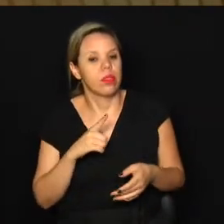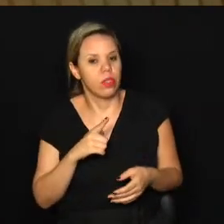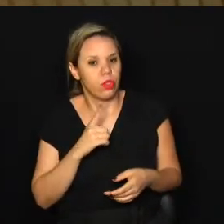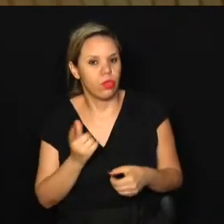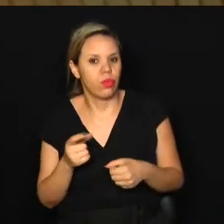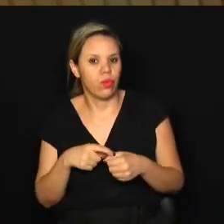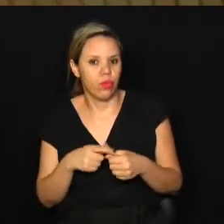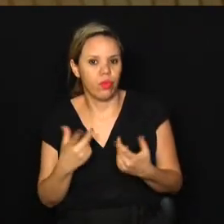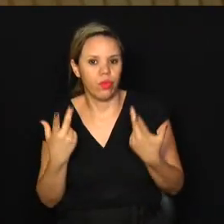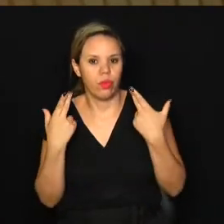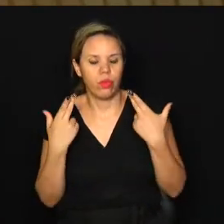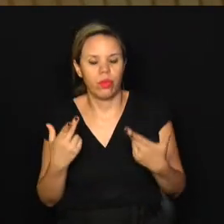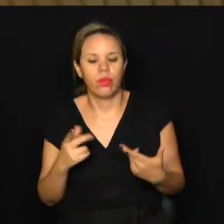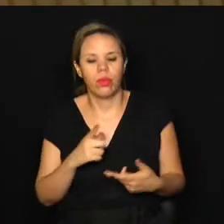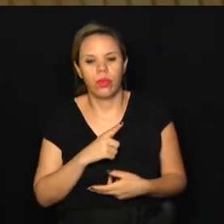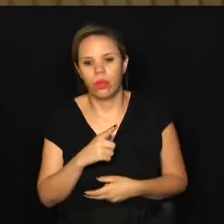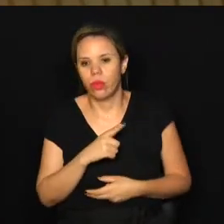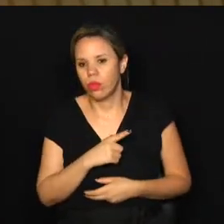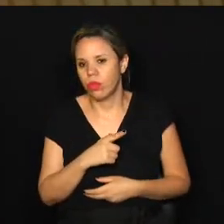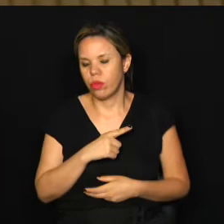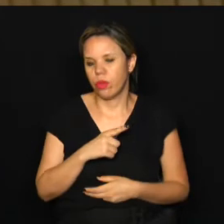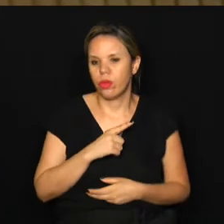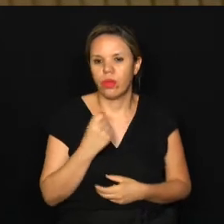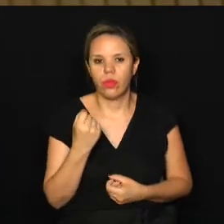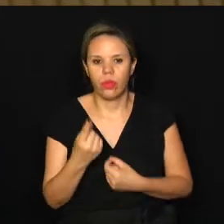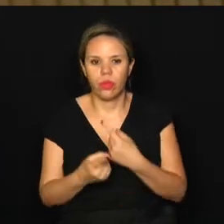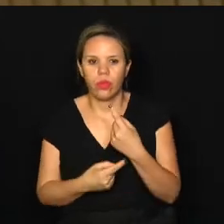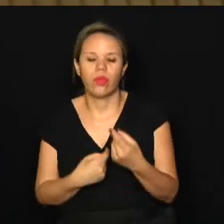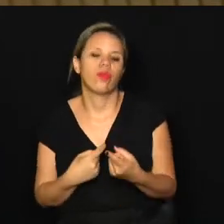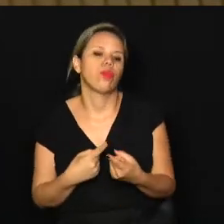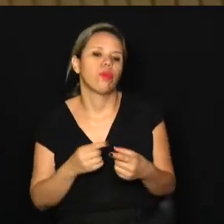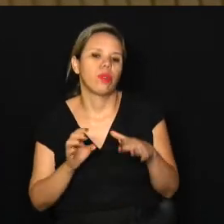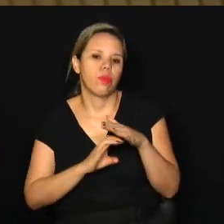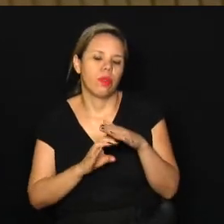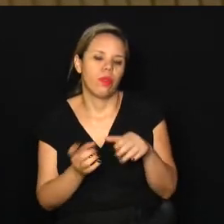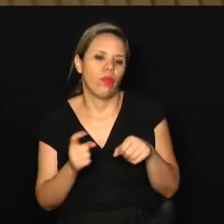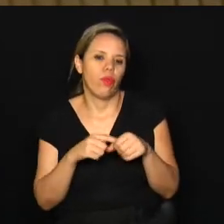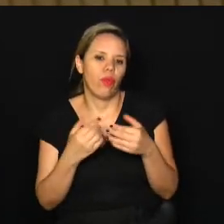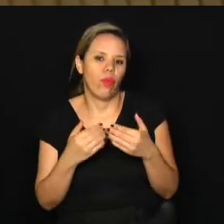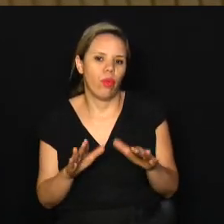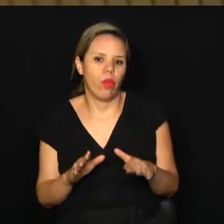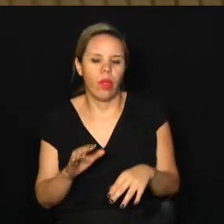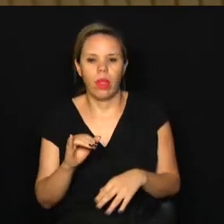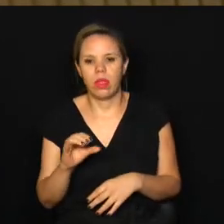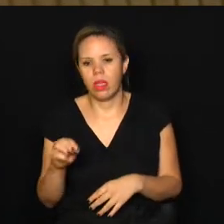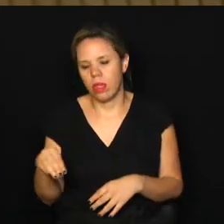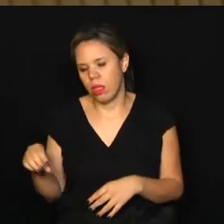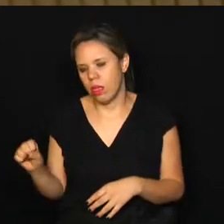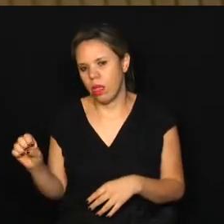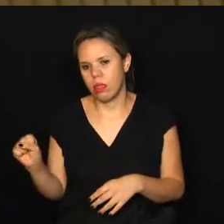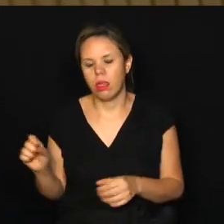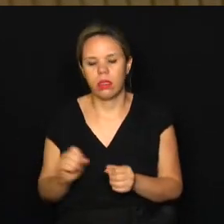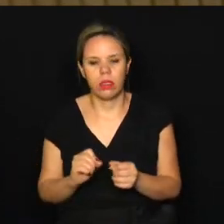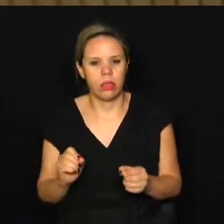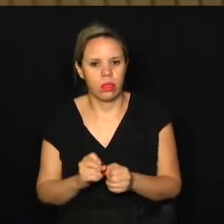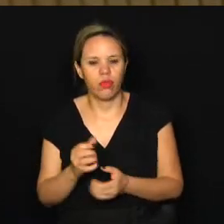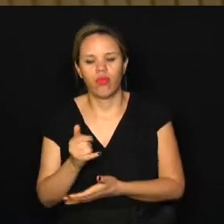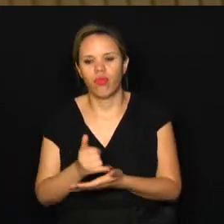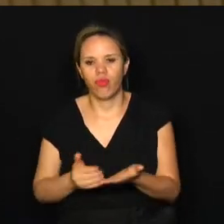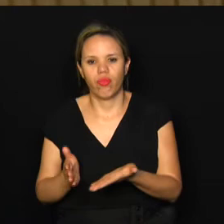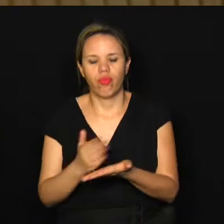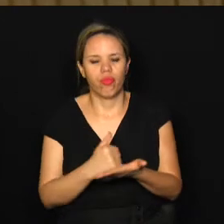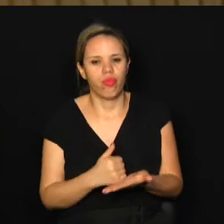retomada. Então, houve alguns segmentos que já estão retomando, no caso do ISS, da mesma maneira que o IPTU também